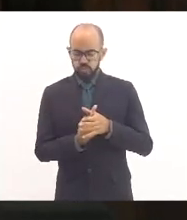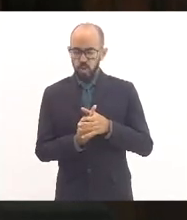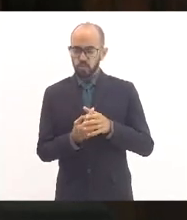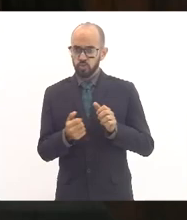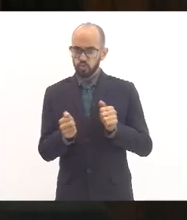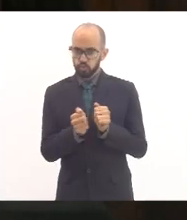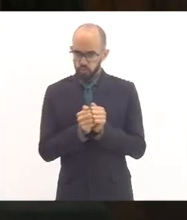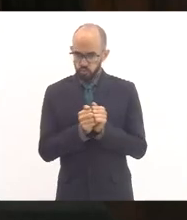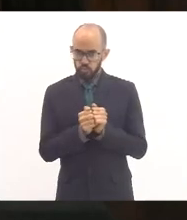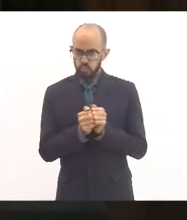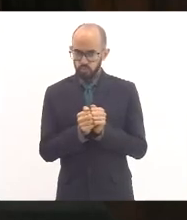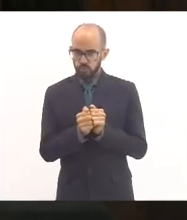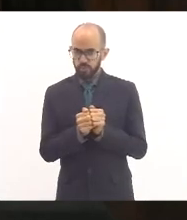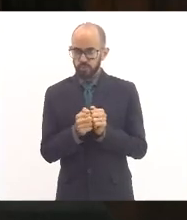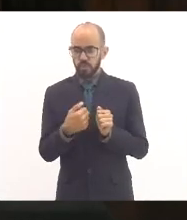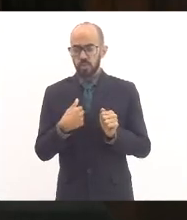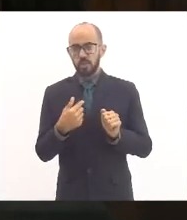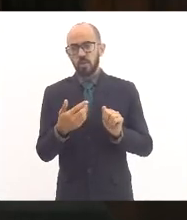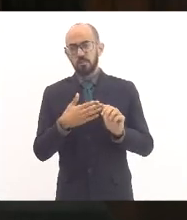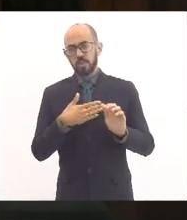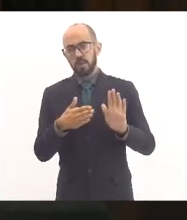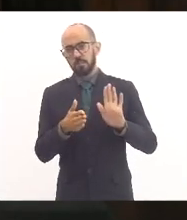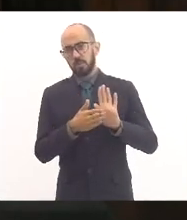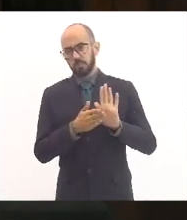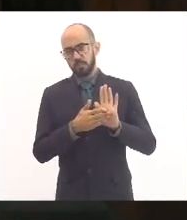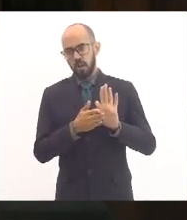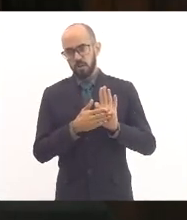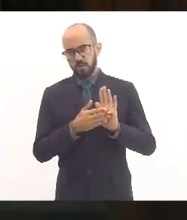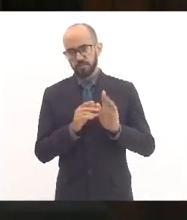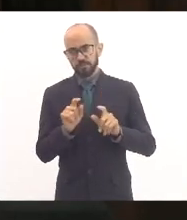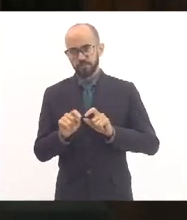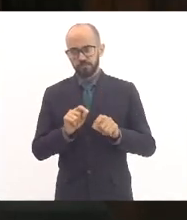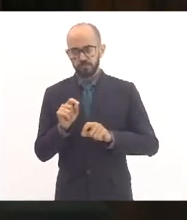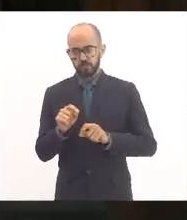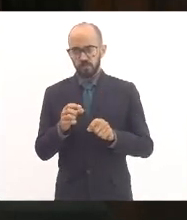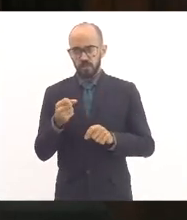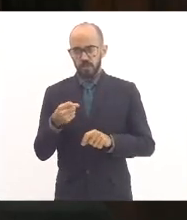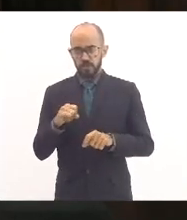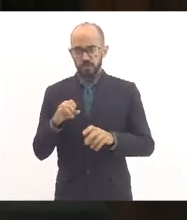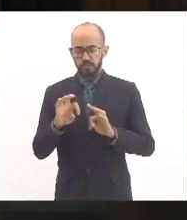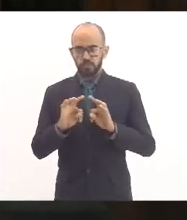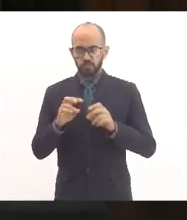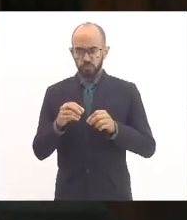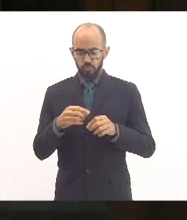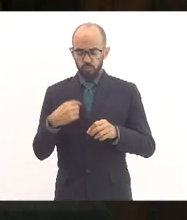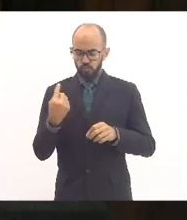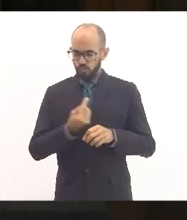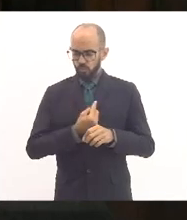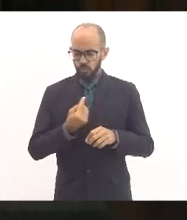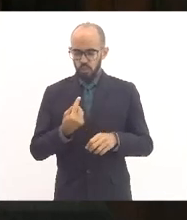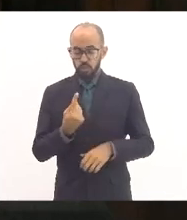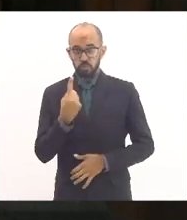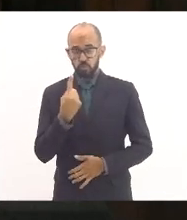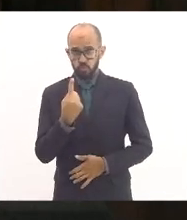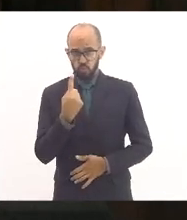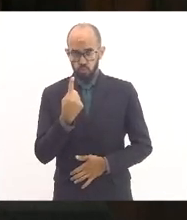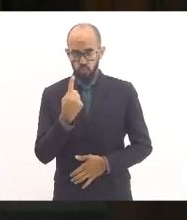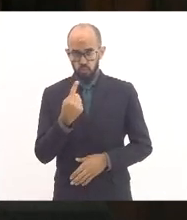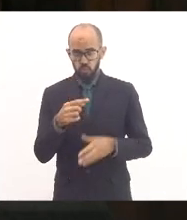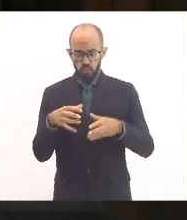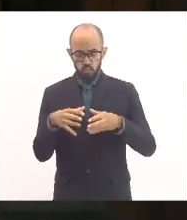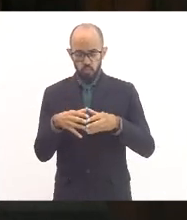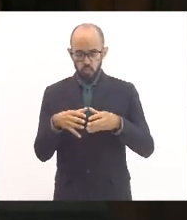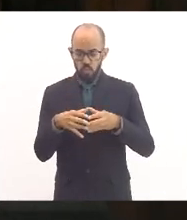proposta para nossa lei orgânica né já que somos e já que temos que ser todos um só